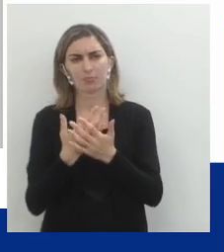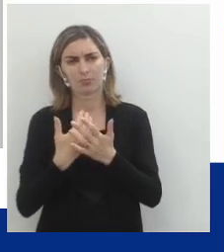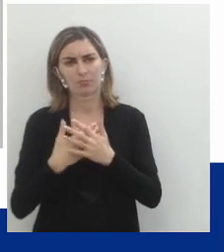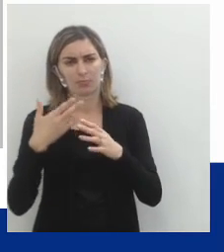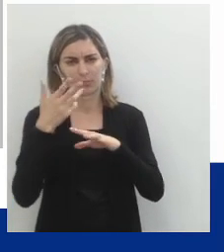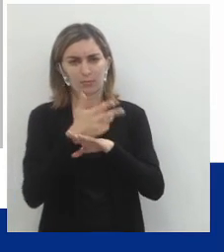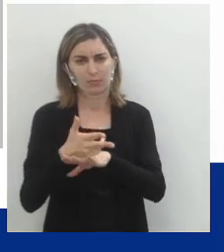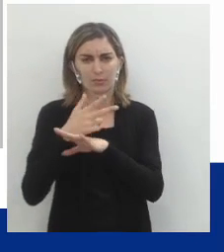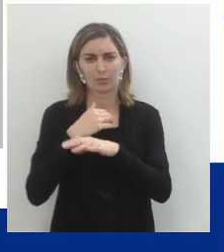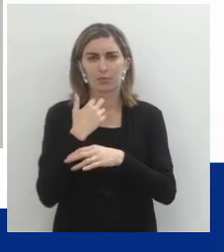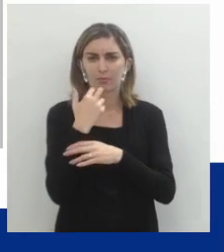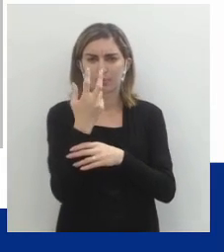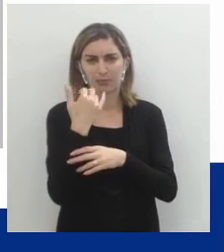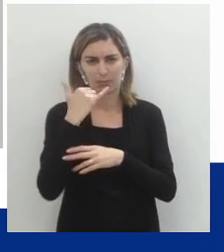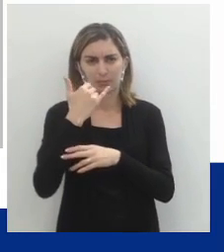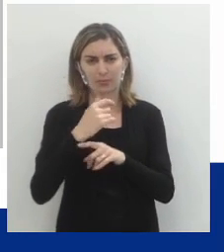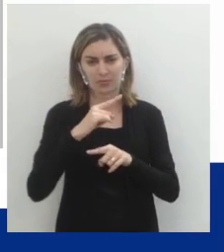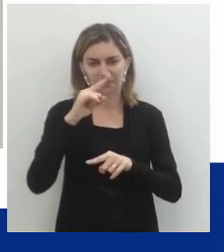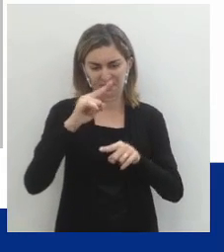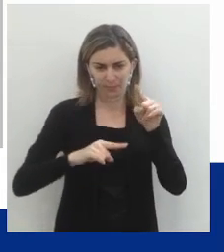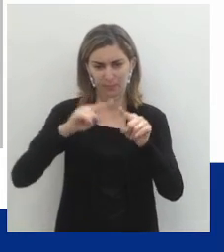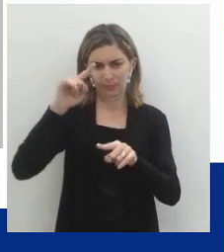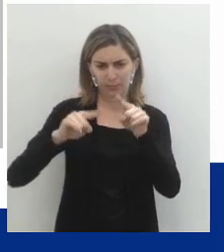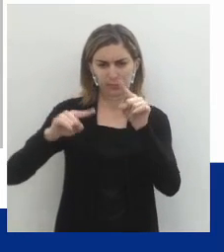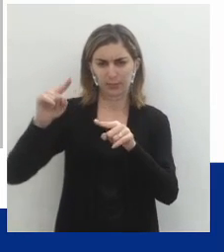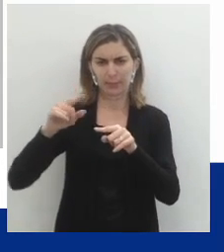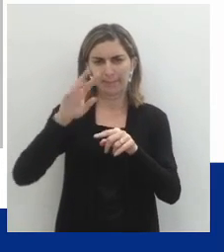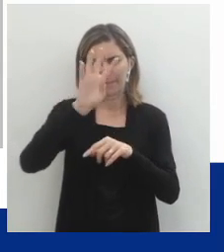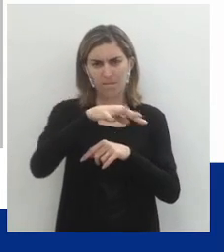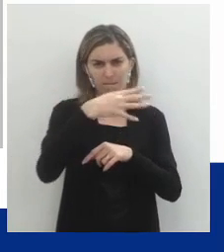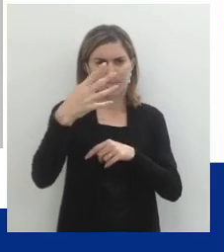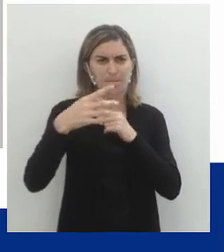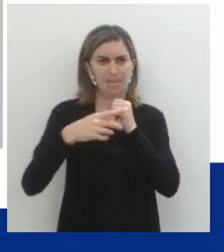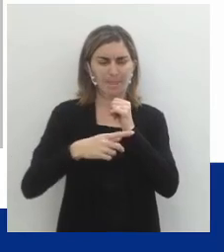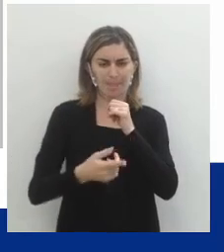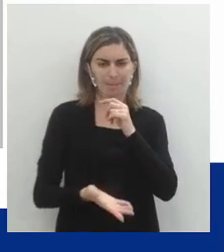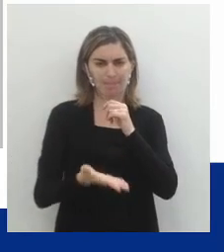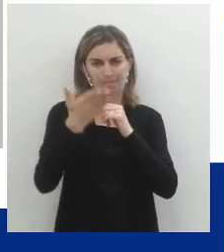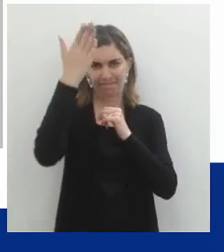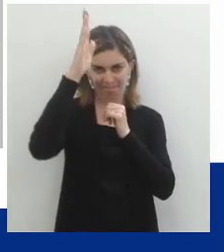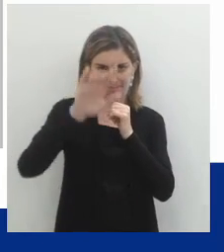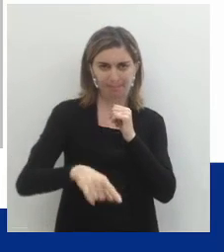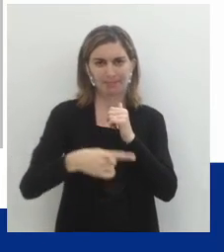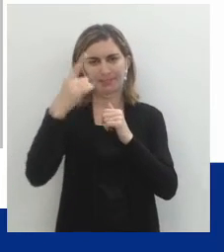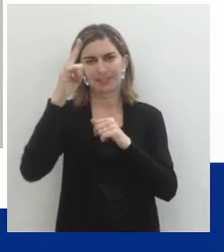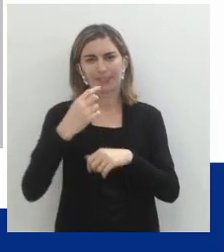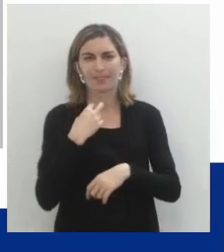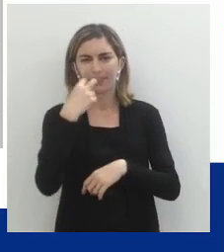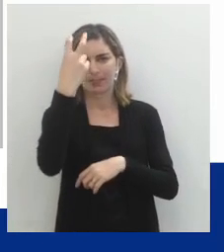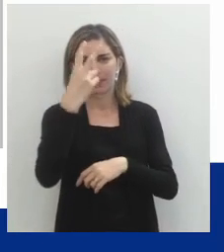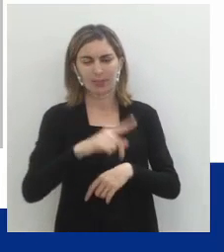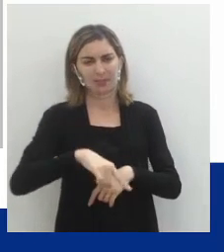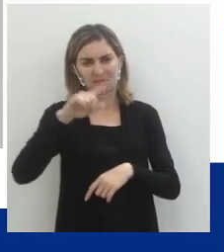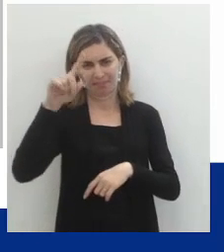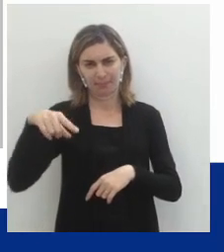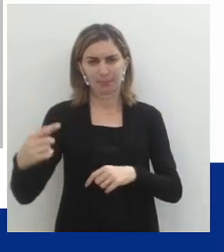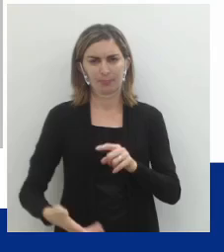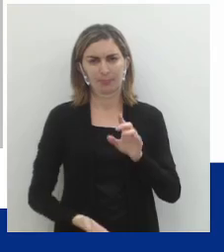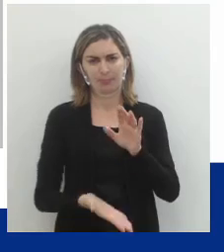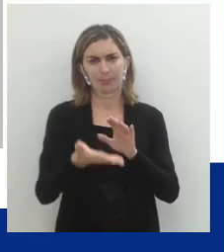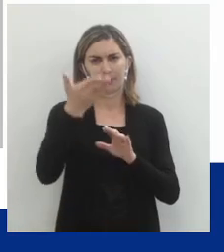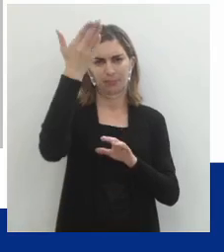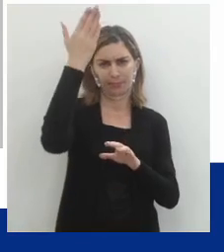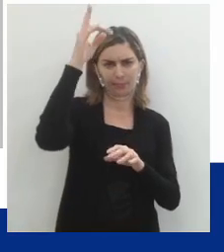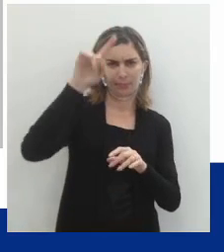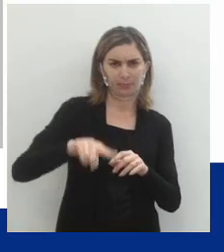gravando um áudio no meu celular e pego o gráfico do áudio, ele faz aquele sobe e desce bem massa ali. Então, quanto maior o